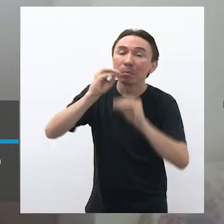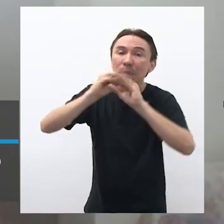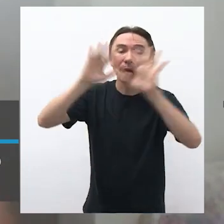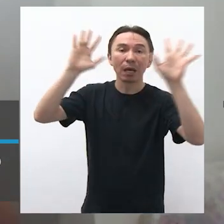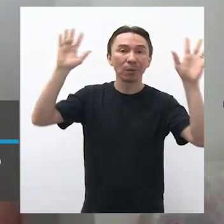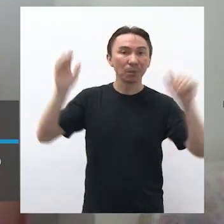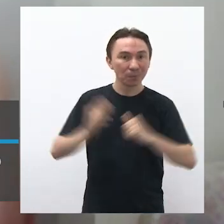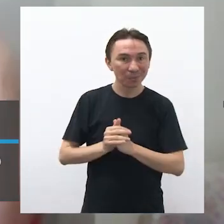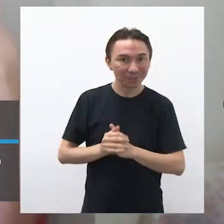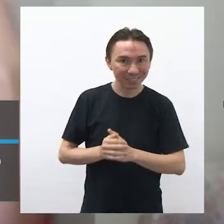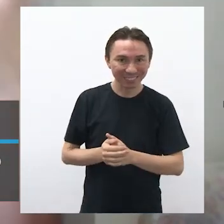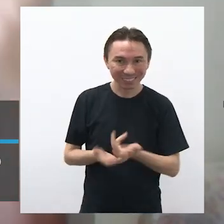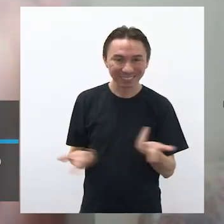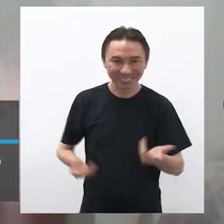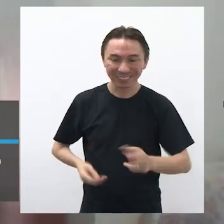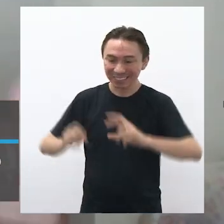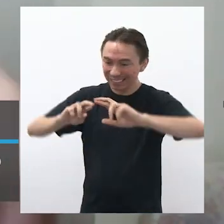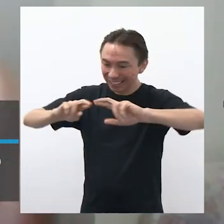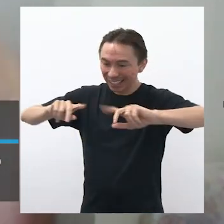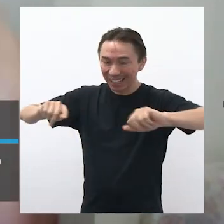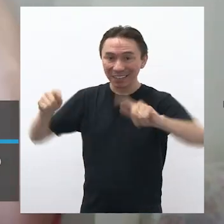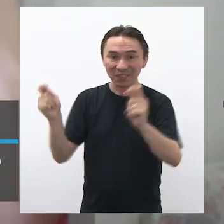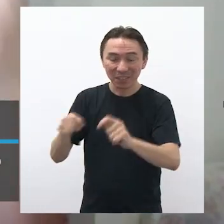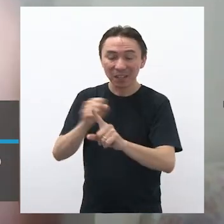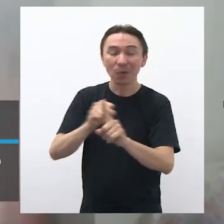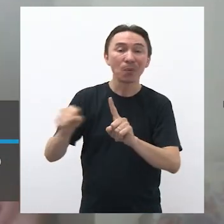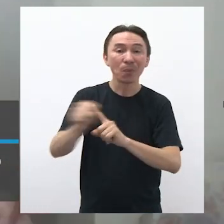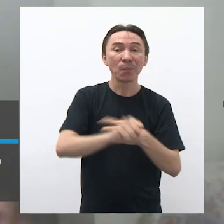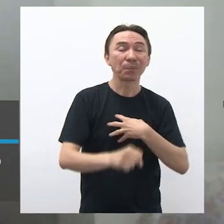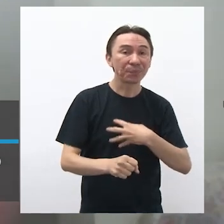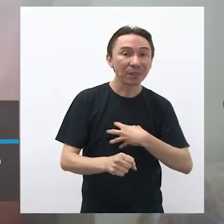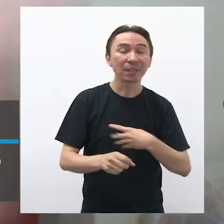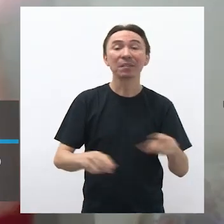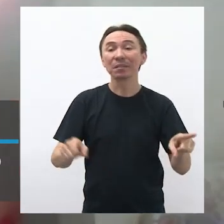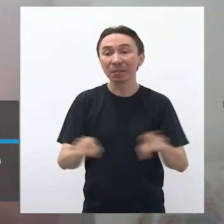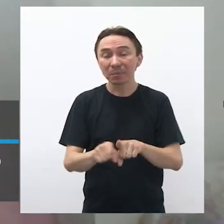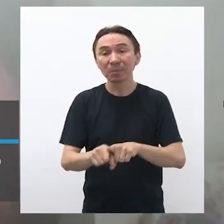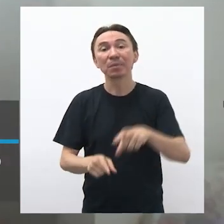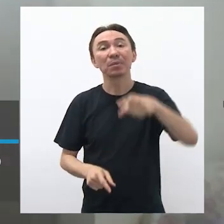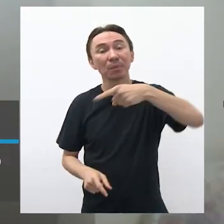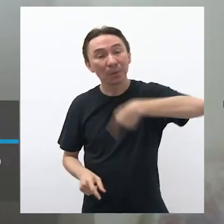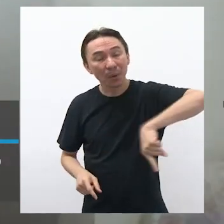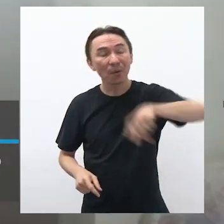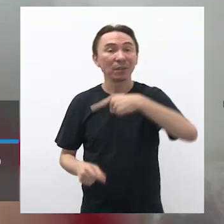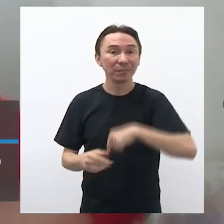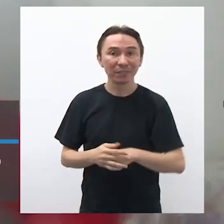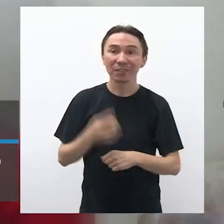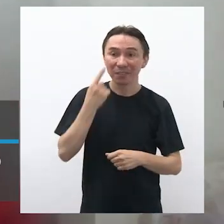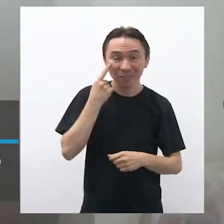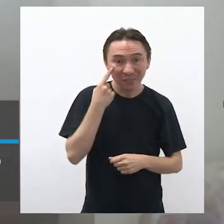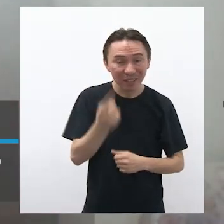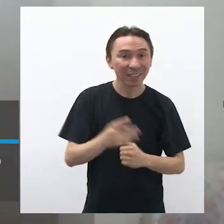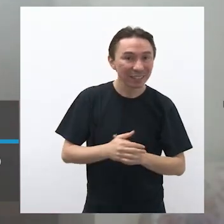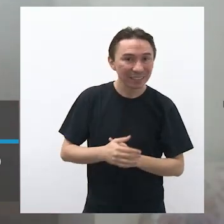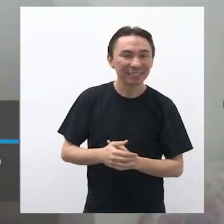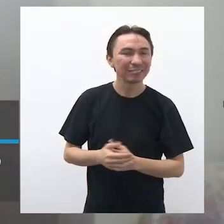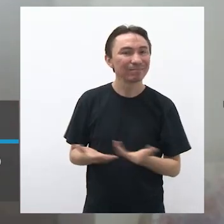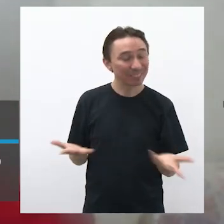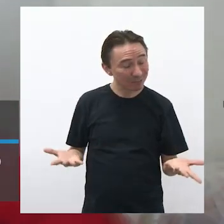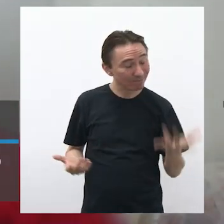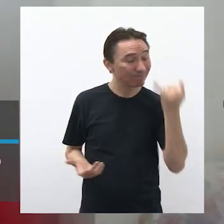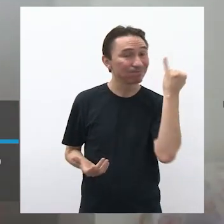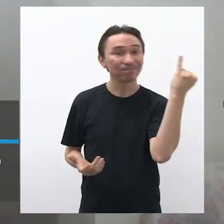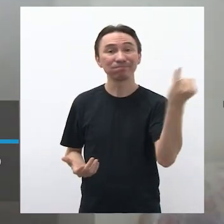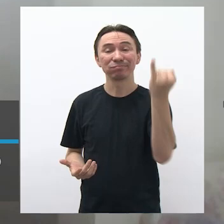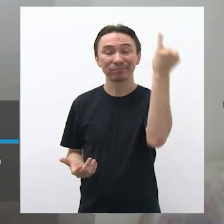macros, e quando a gente faz a leitura da definição da competência socioemocional. E aí